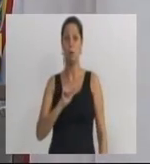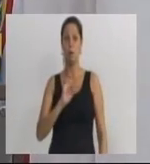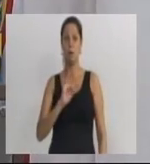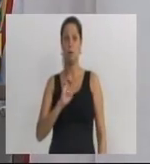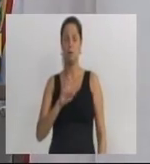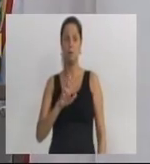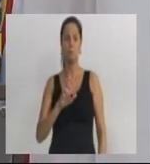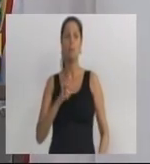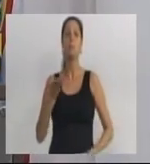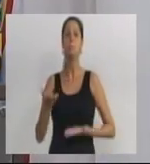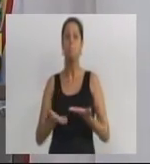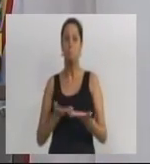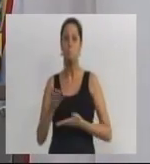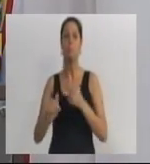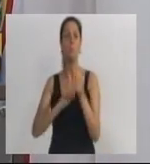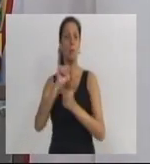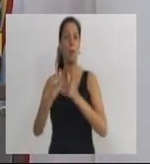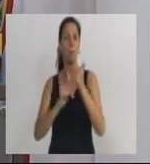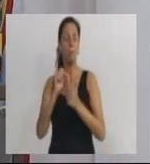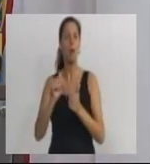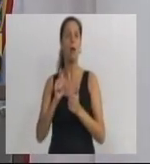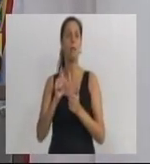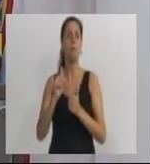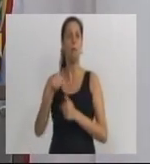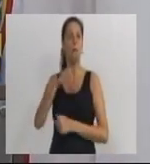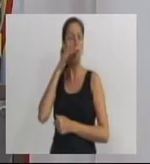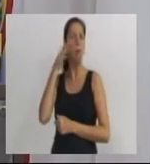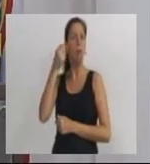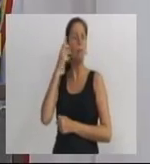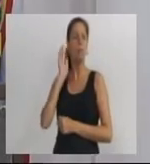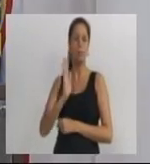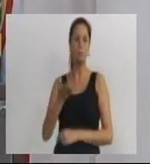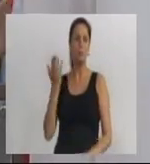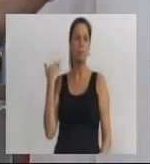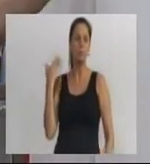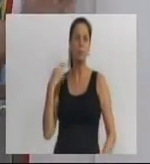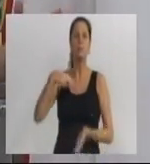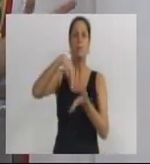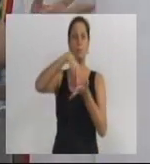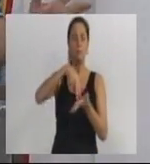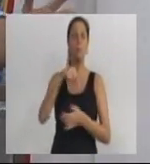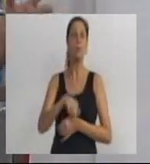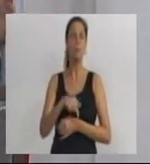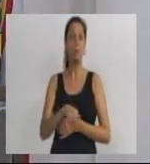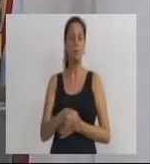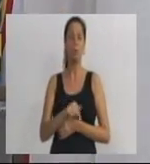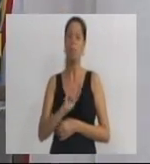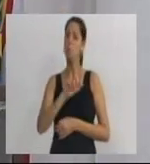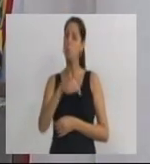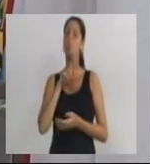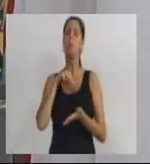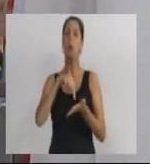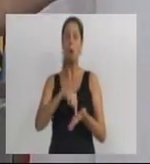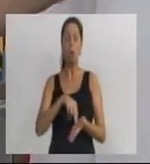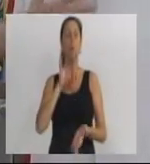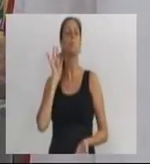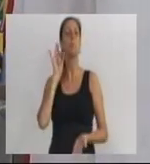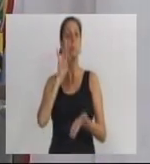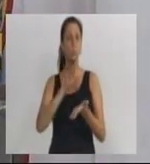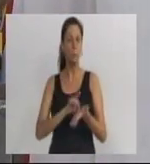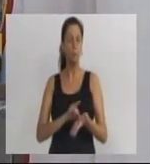universidade. E ele veio cá nessa tribuna e confirmou. Eu pensei, não, depois dessa confirmação, o Ministério Público